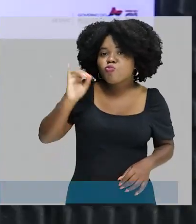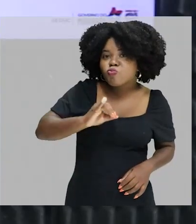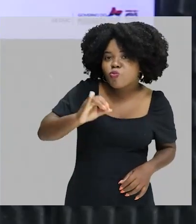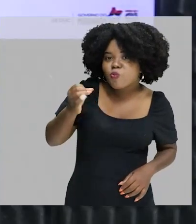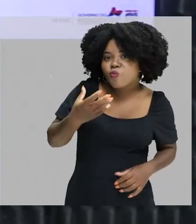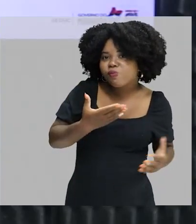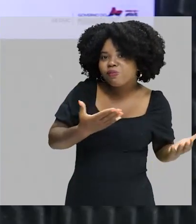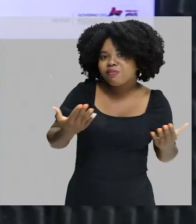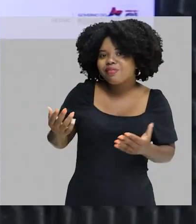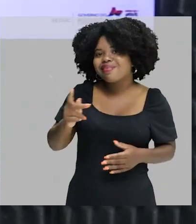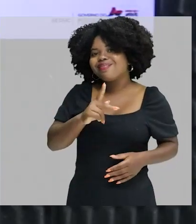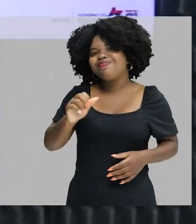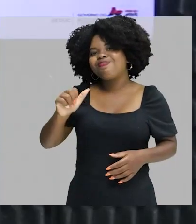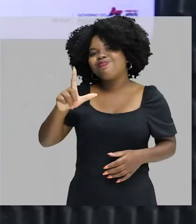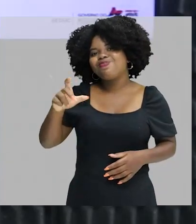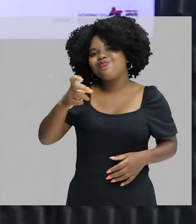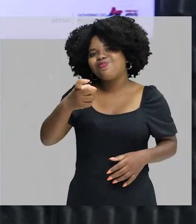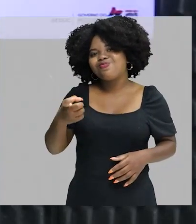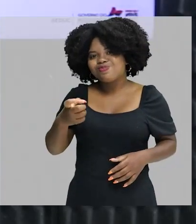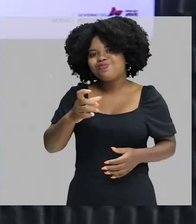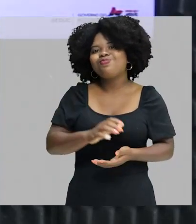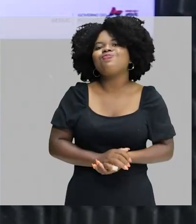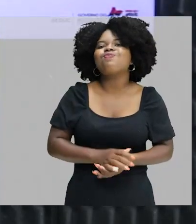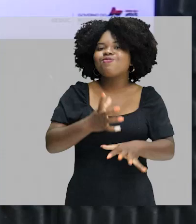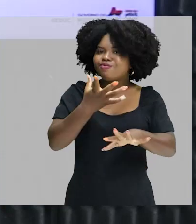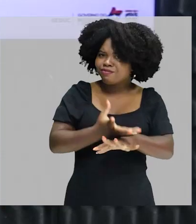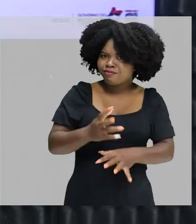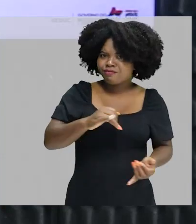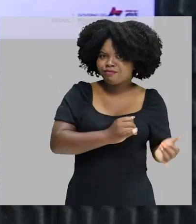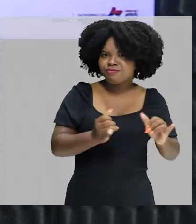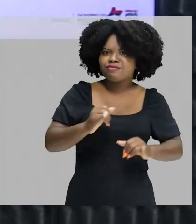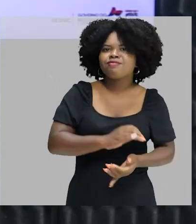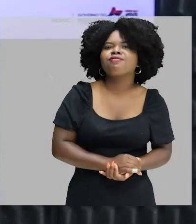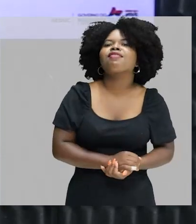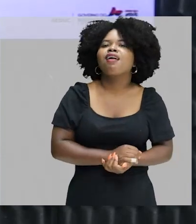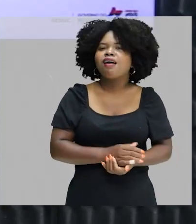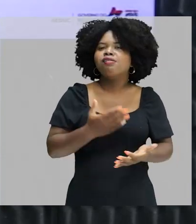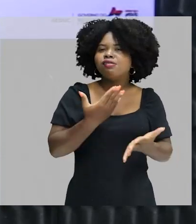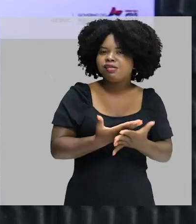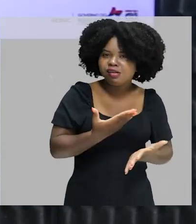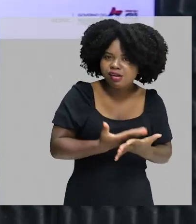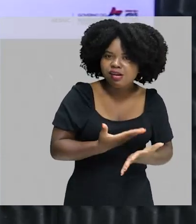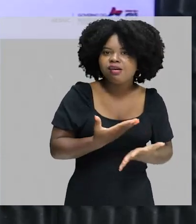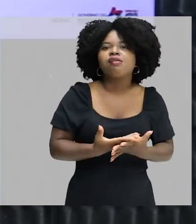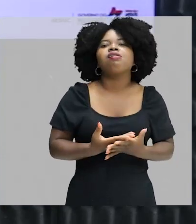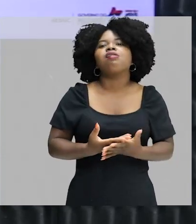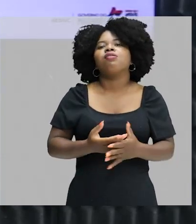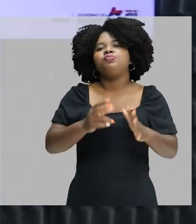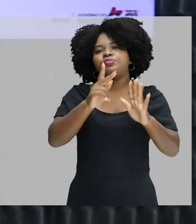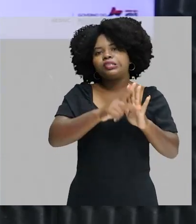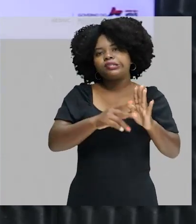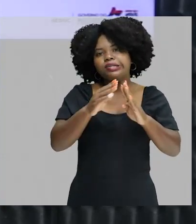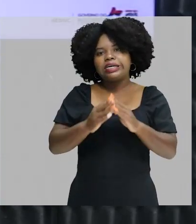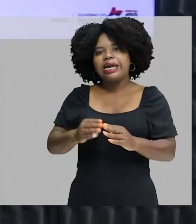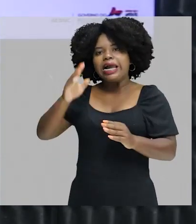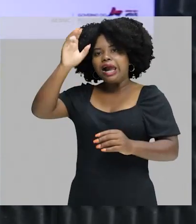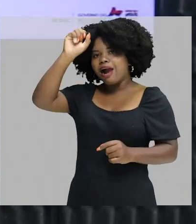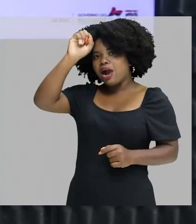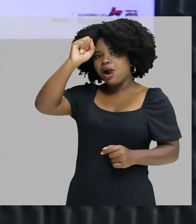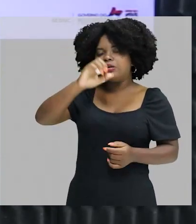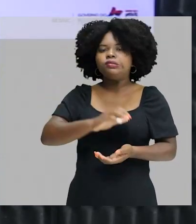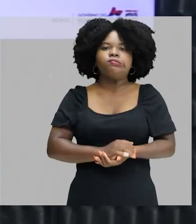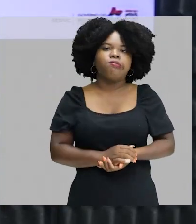Olá, turma, sejam todos bem-vindos. Professor Alex Ferreira, disciplina Química, mais uma aula do nosso projeto Fique em Casa